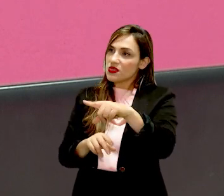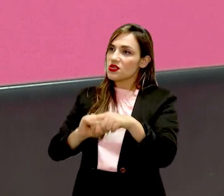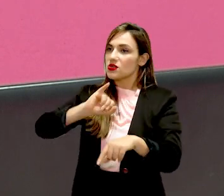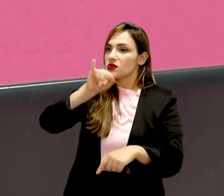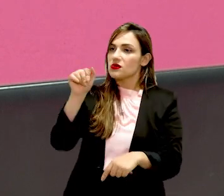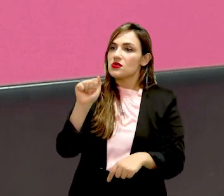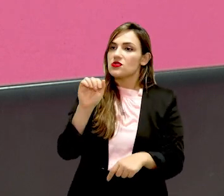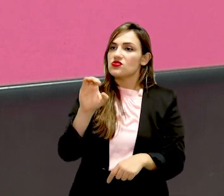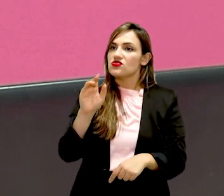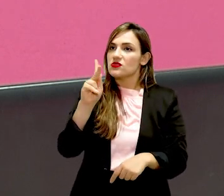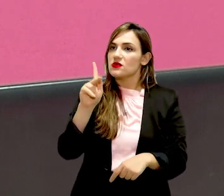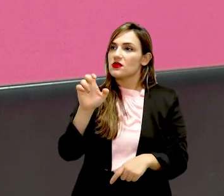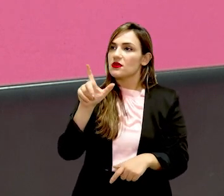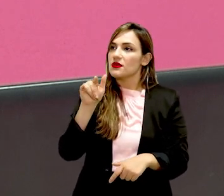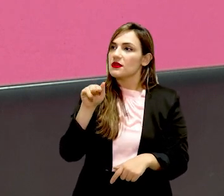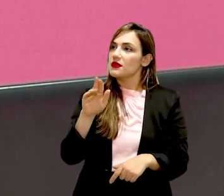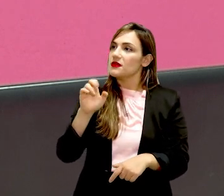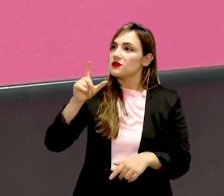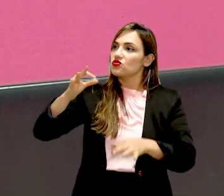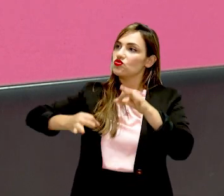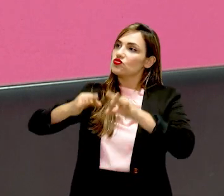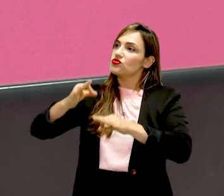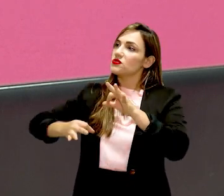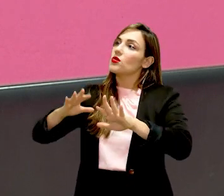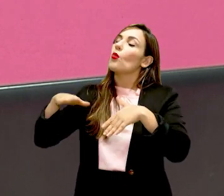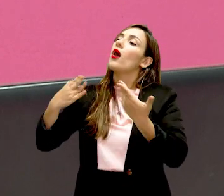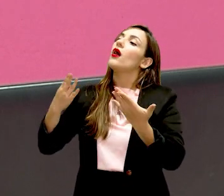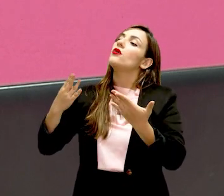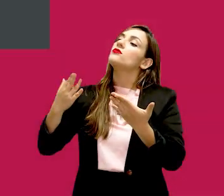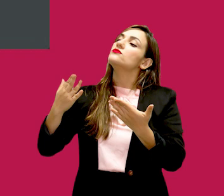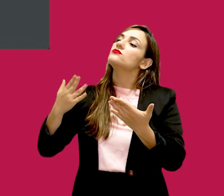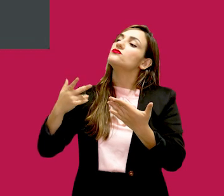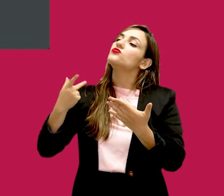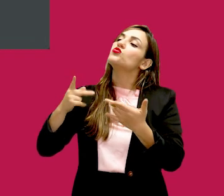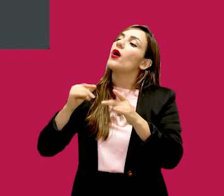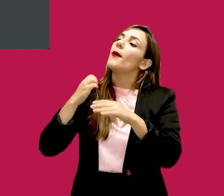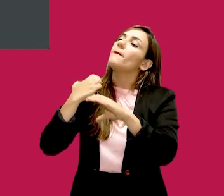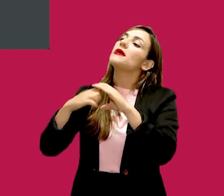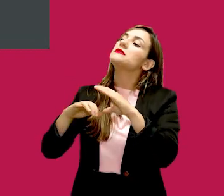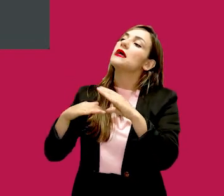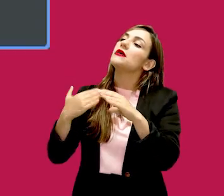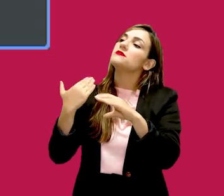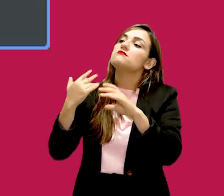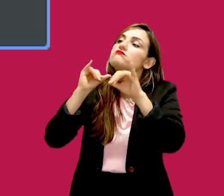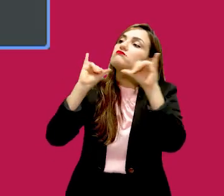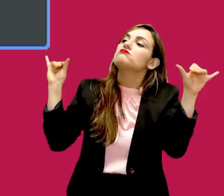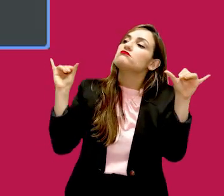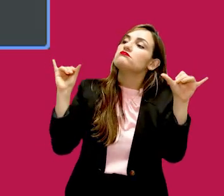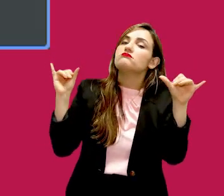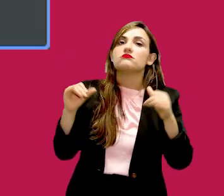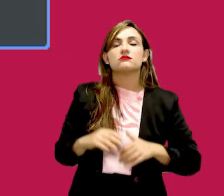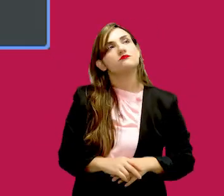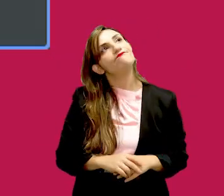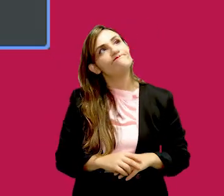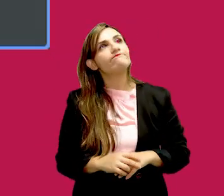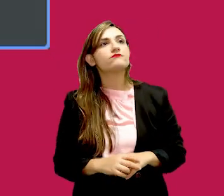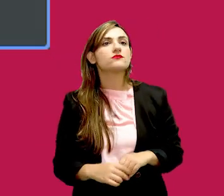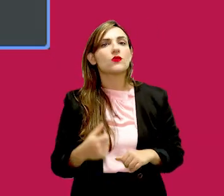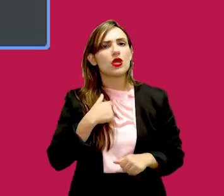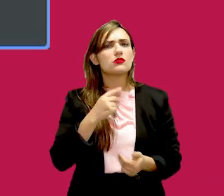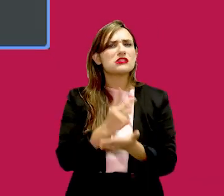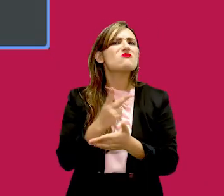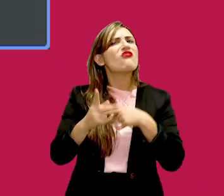doutora Jaqueline, você deixaria aí de recado aí para as mulheres? O que eu posso falar e que eu sempre